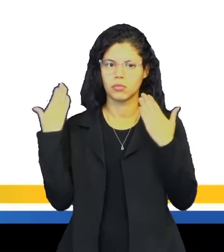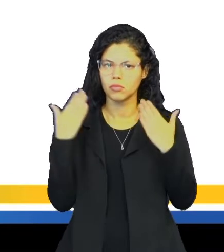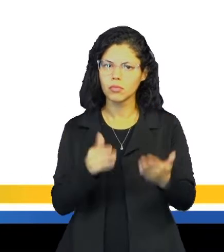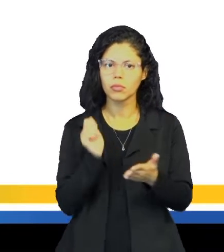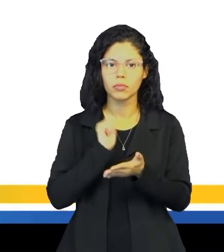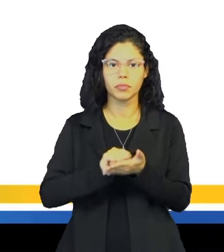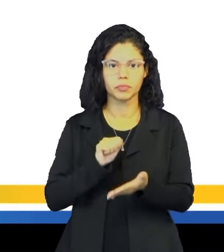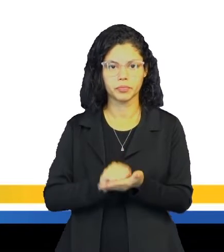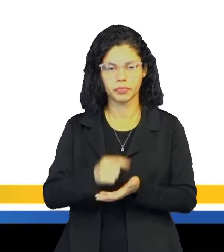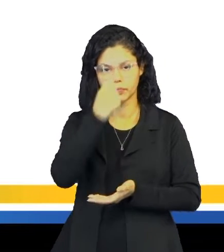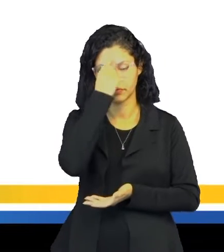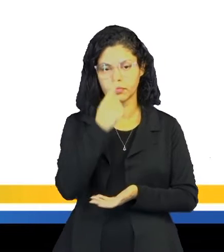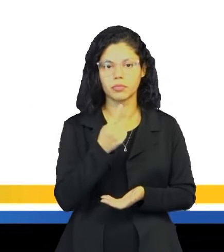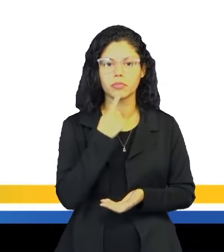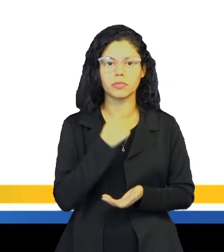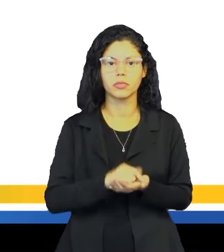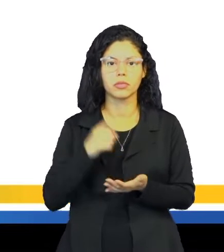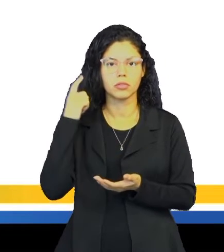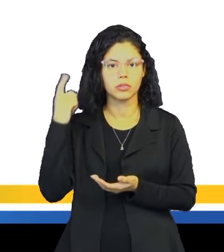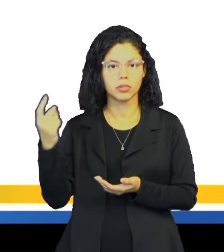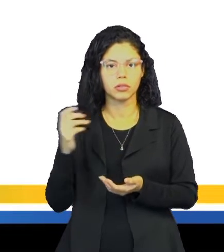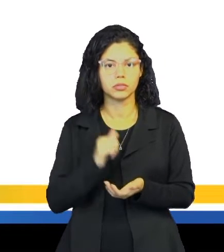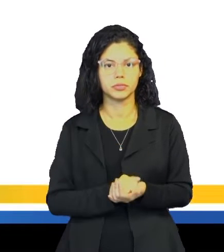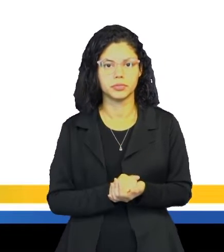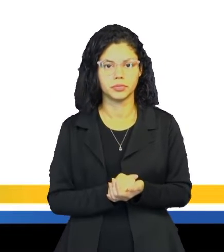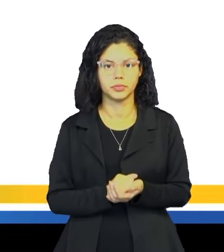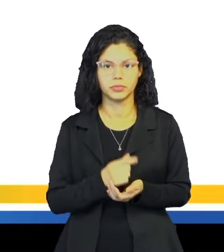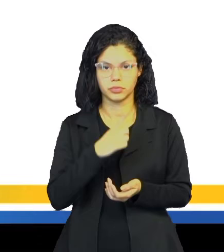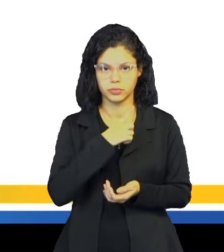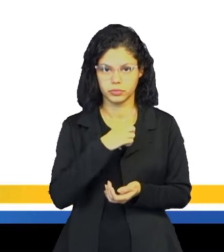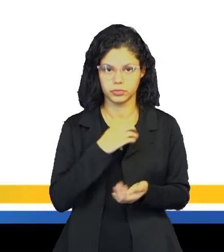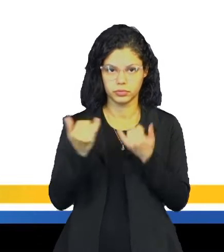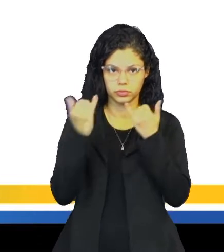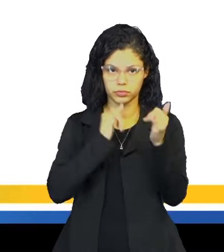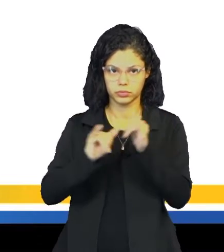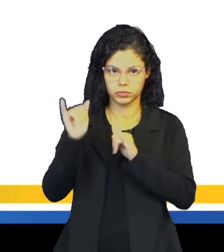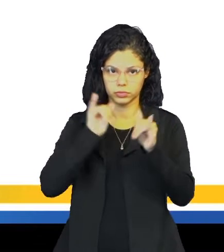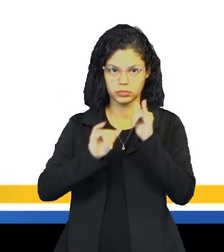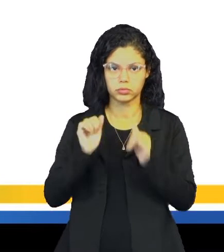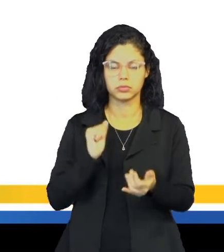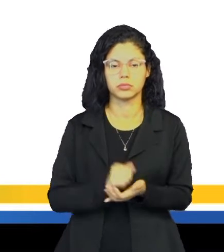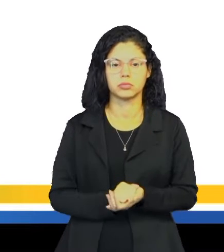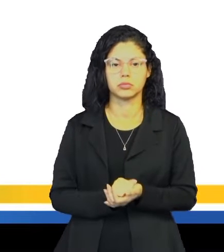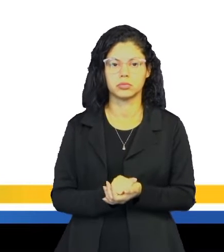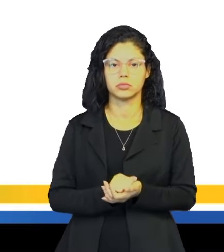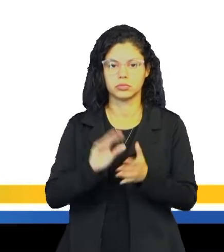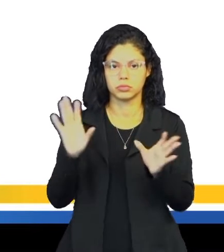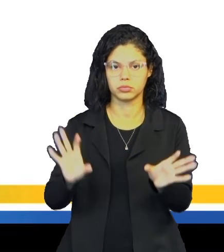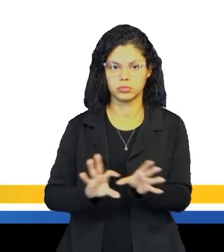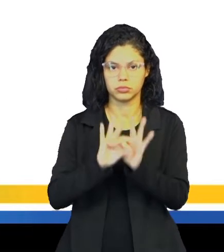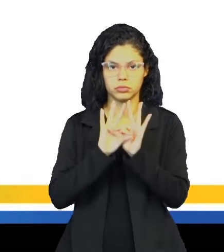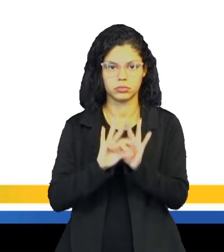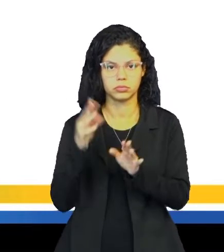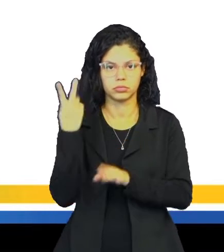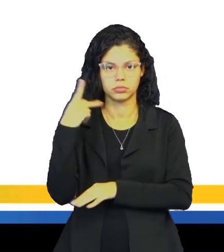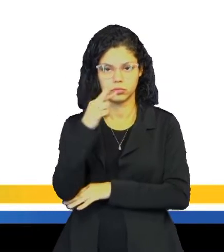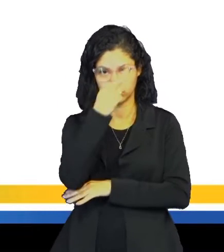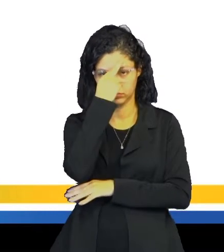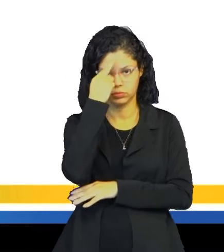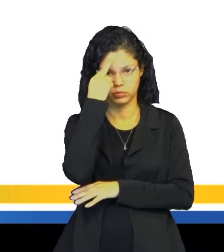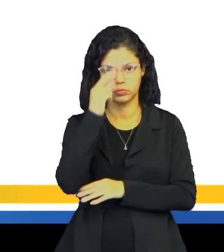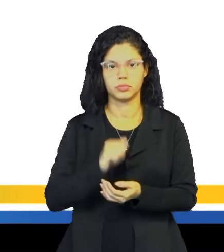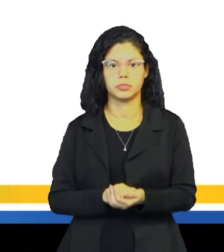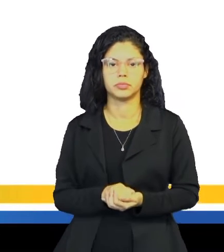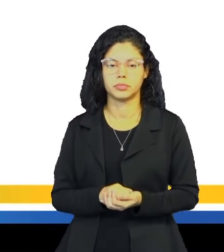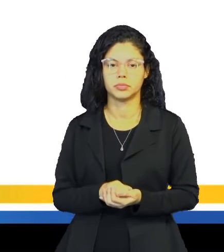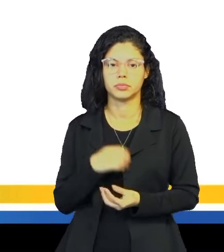objetos escritos, imagens, sons que fornecem informações, né, relativas a um determinado período da história.